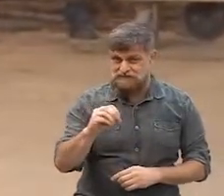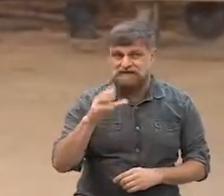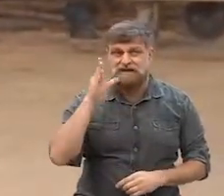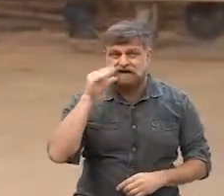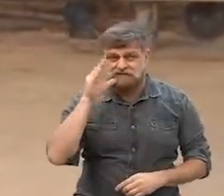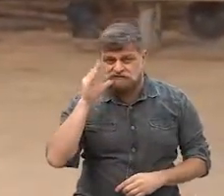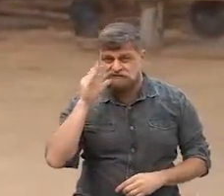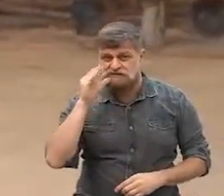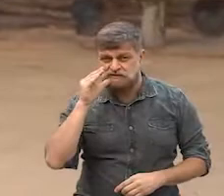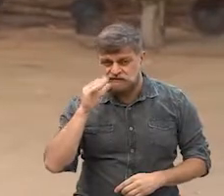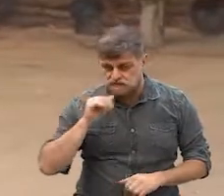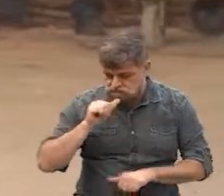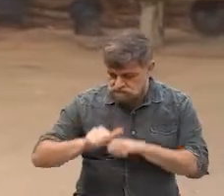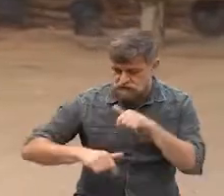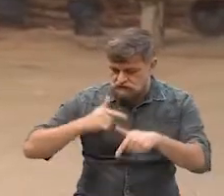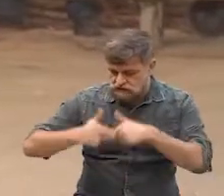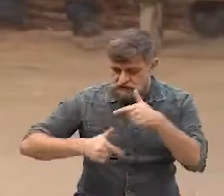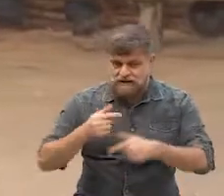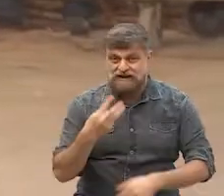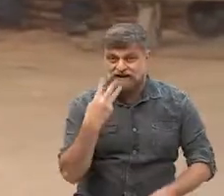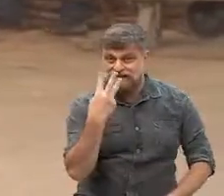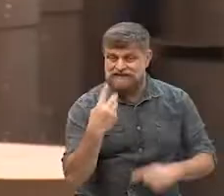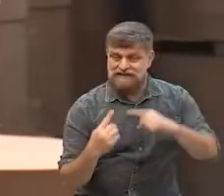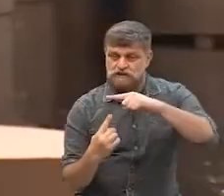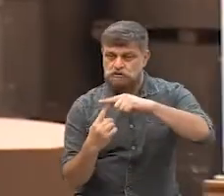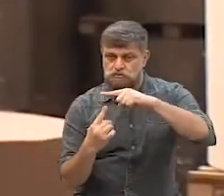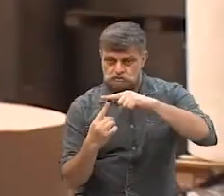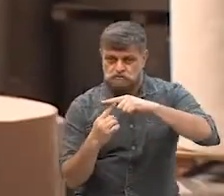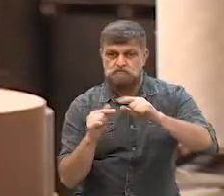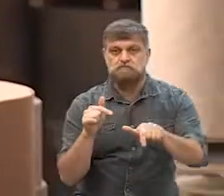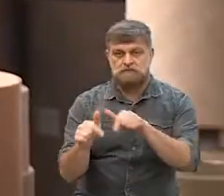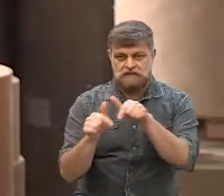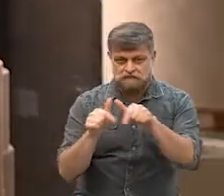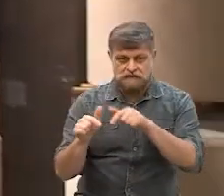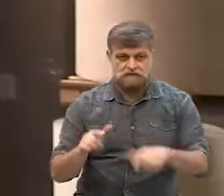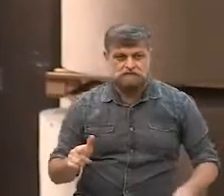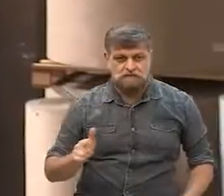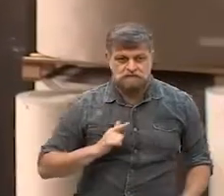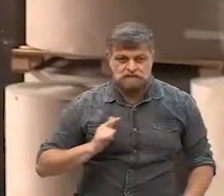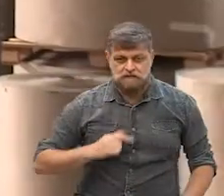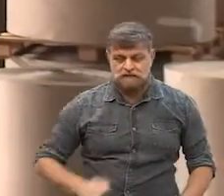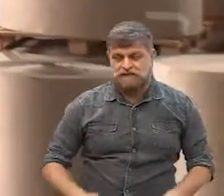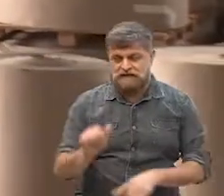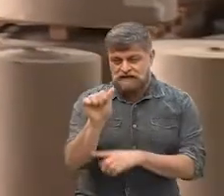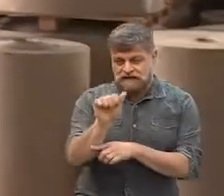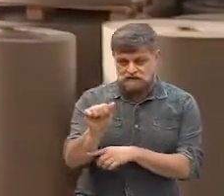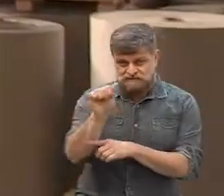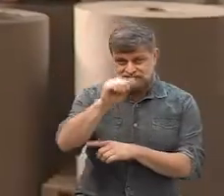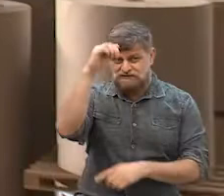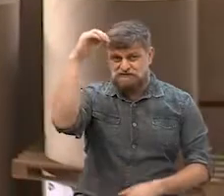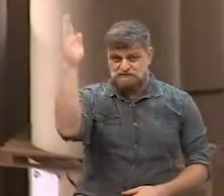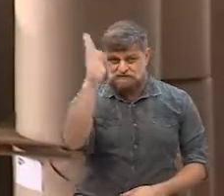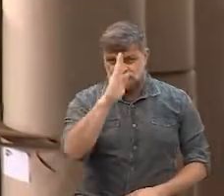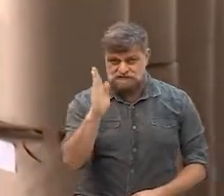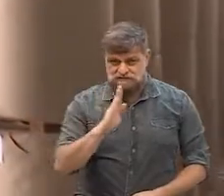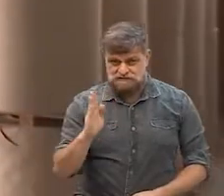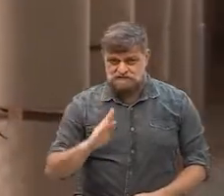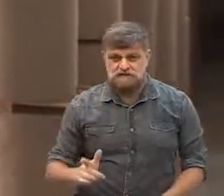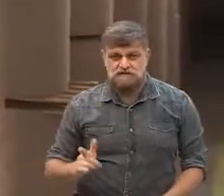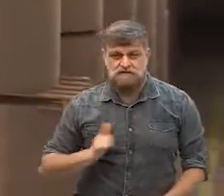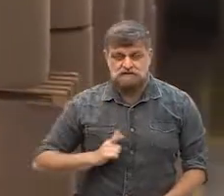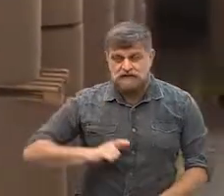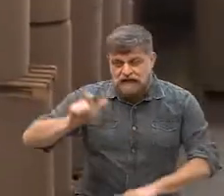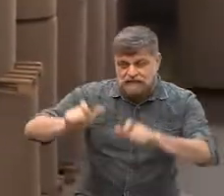que se alternam em 3 turnos de trabalho. De acordo com a ANAP, a Associação Nacional dos